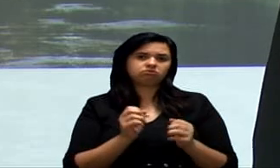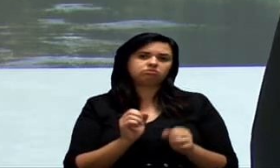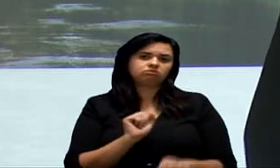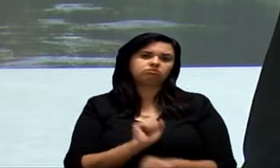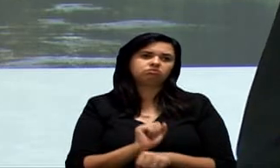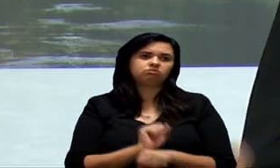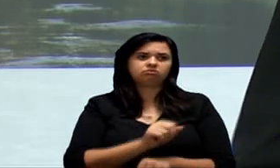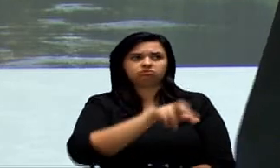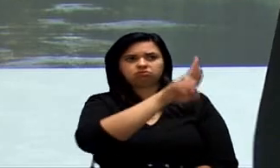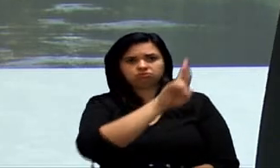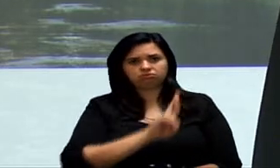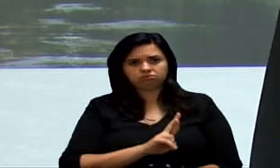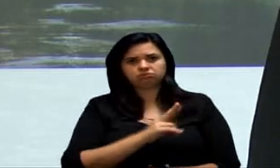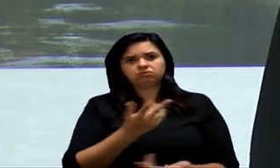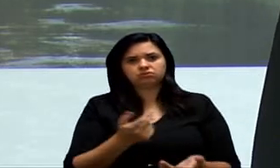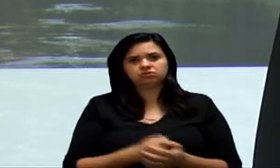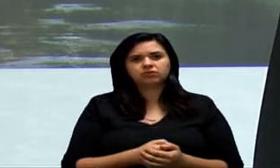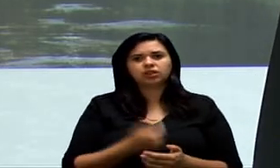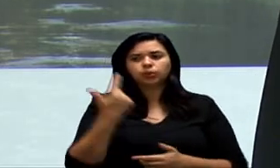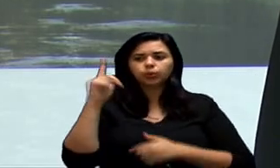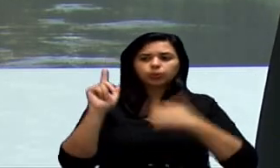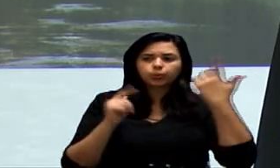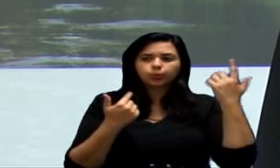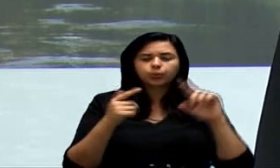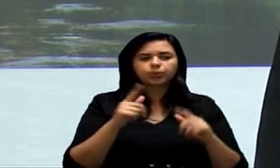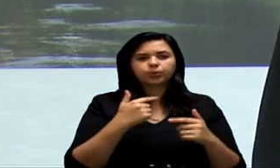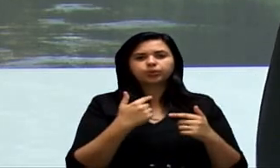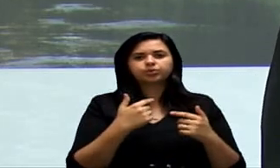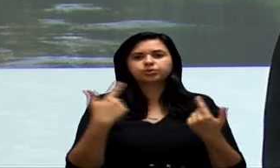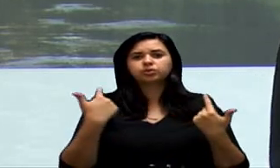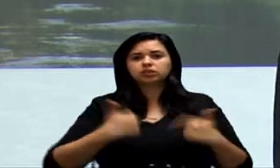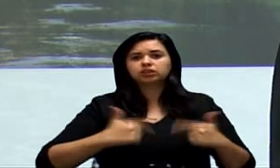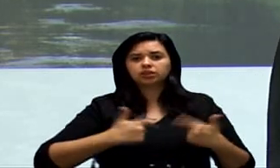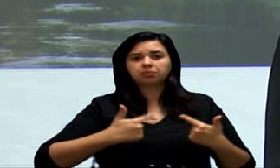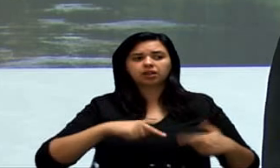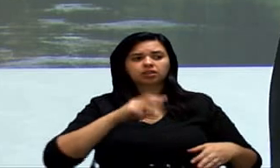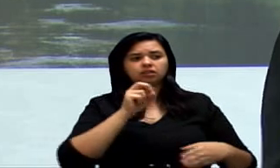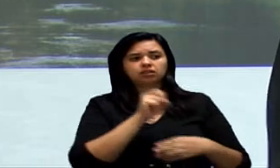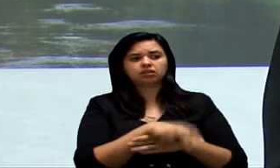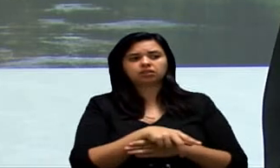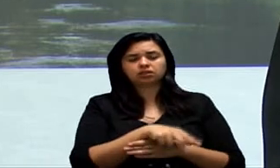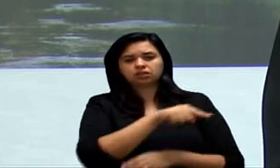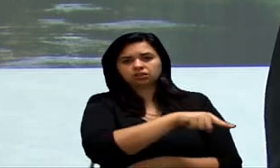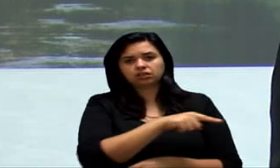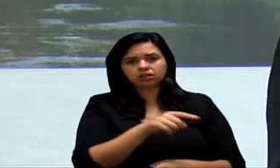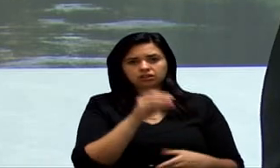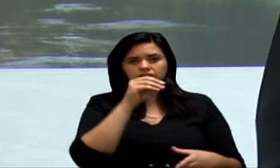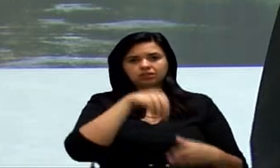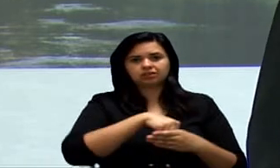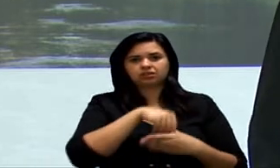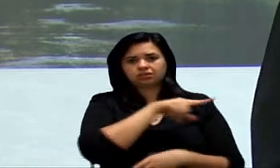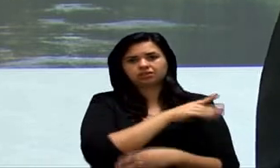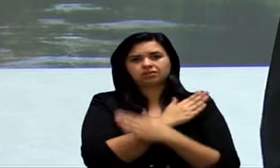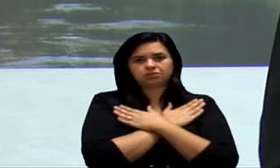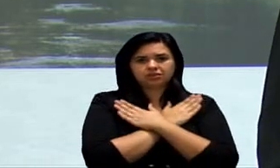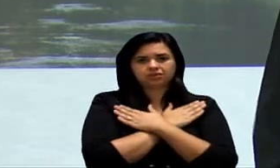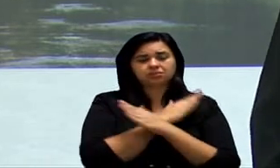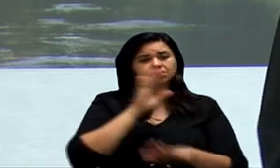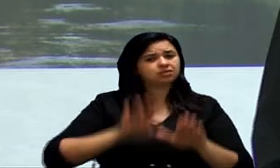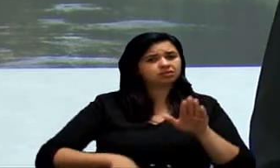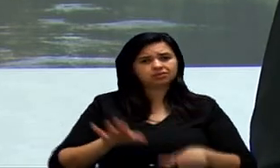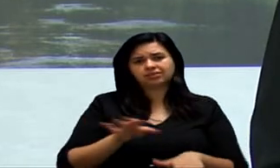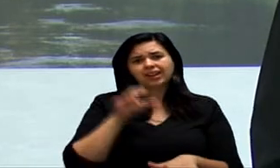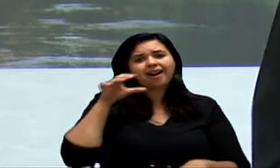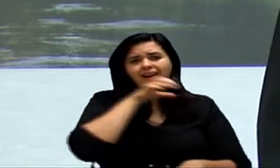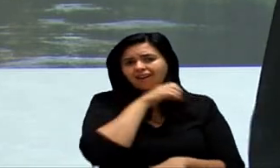terceiros que prestam serviço para os munícipes que têm aquele emergência, vamos dizer, porque é uma emergência